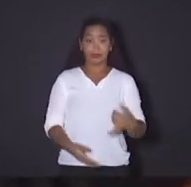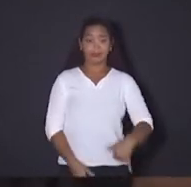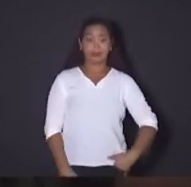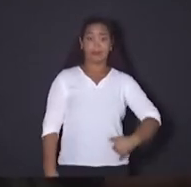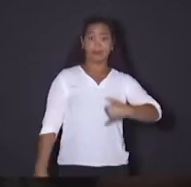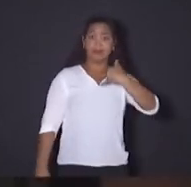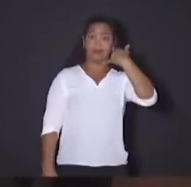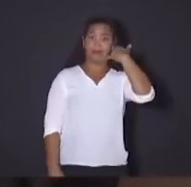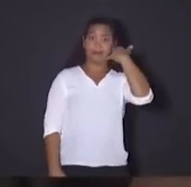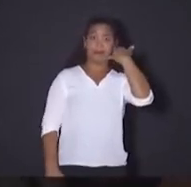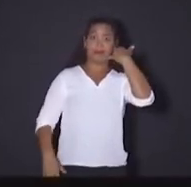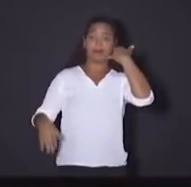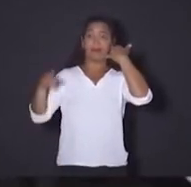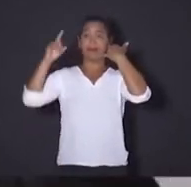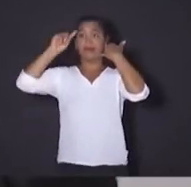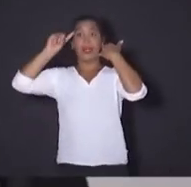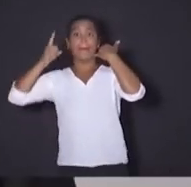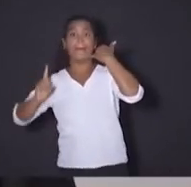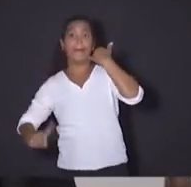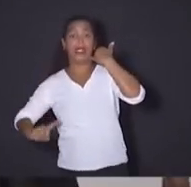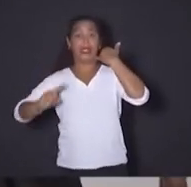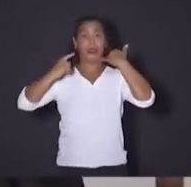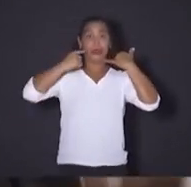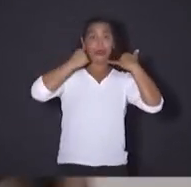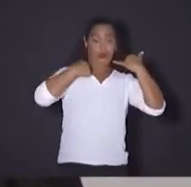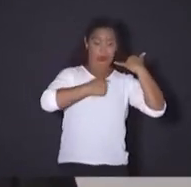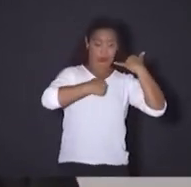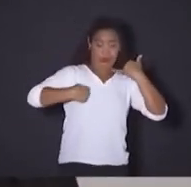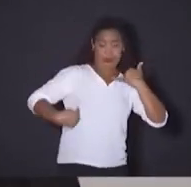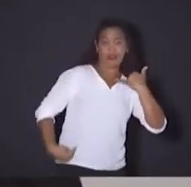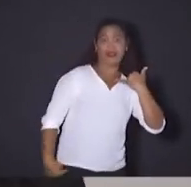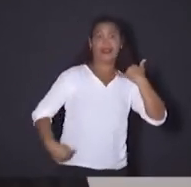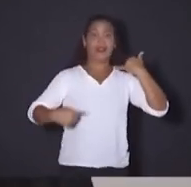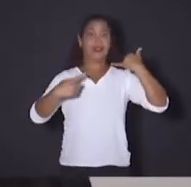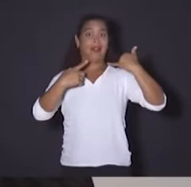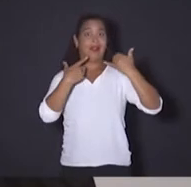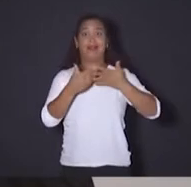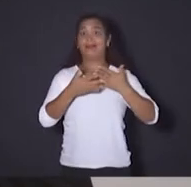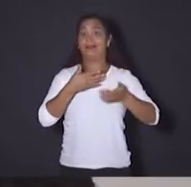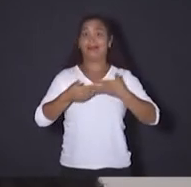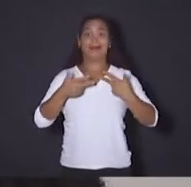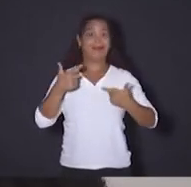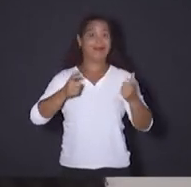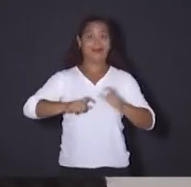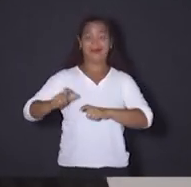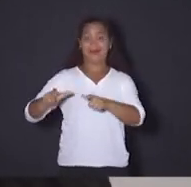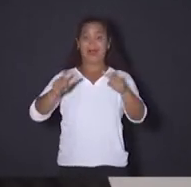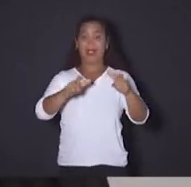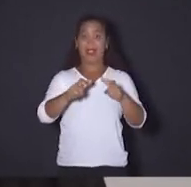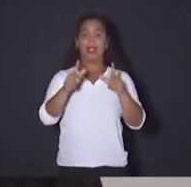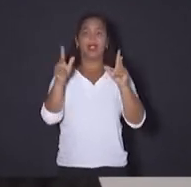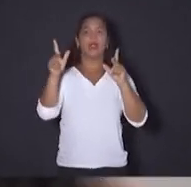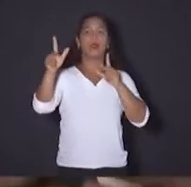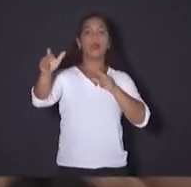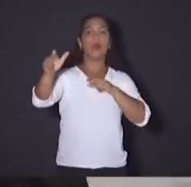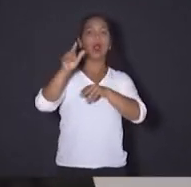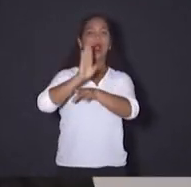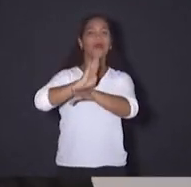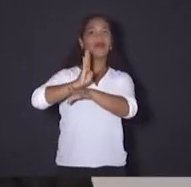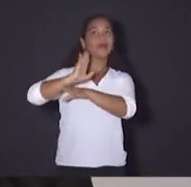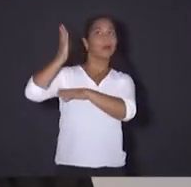pode falar com a pessoa no méxico no japão na china da mesma forma que esses episódios de filmes